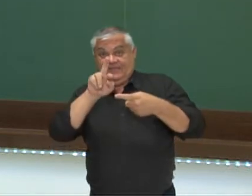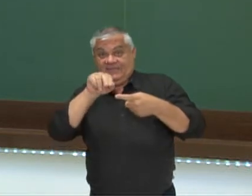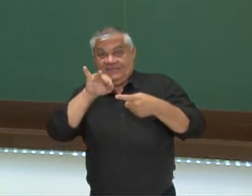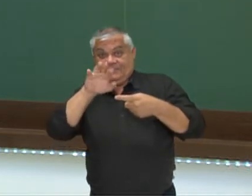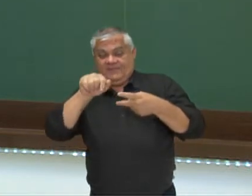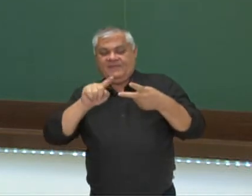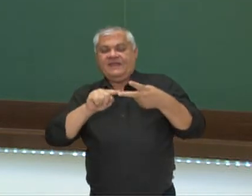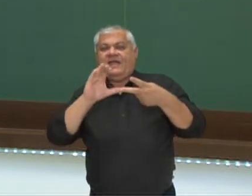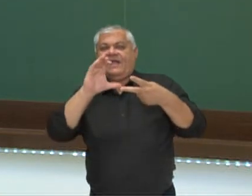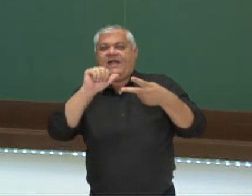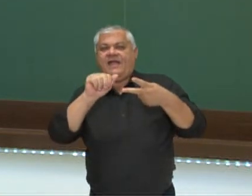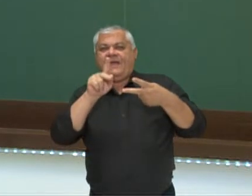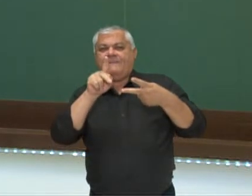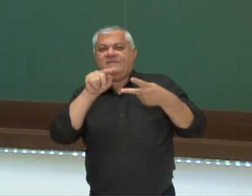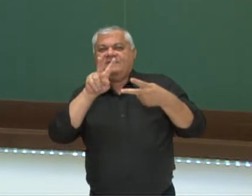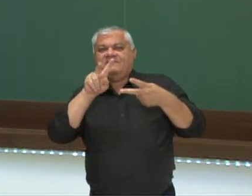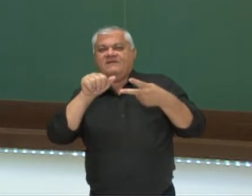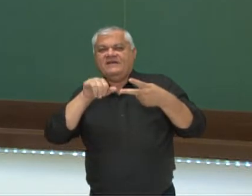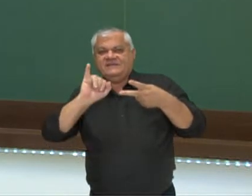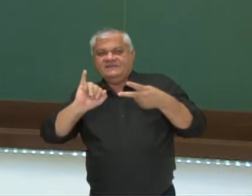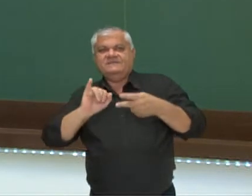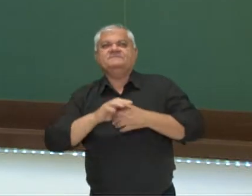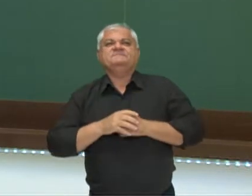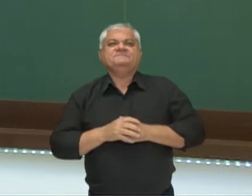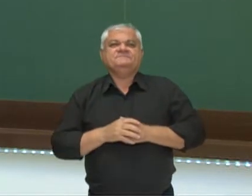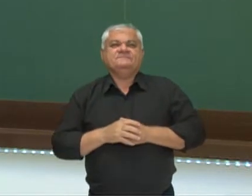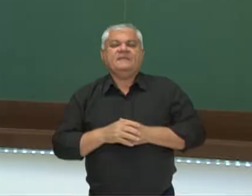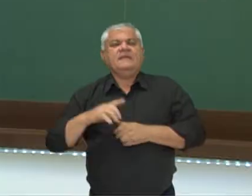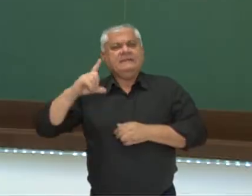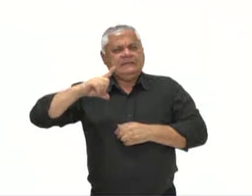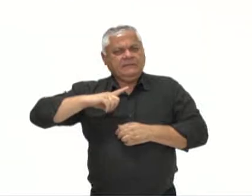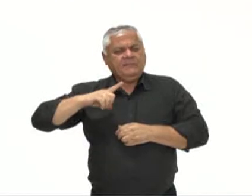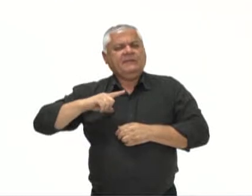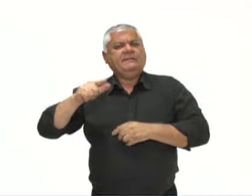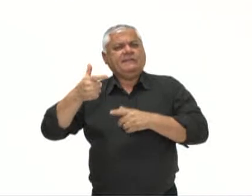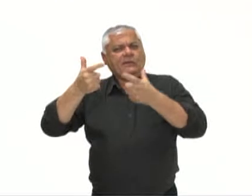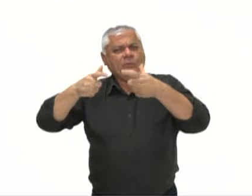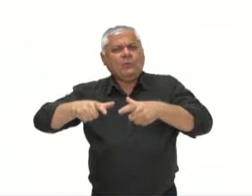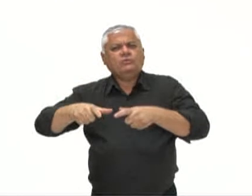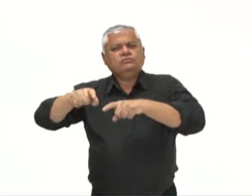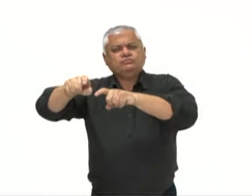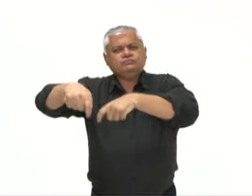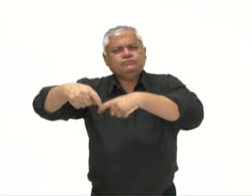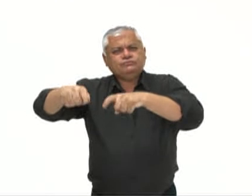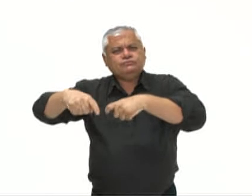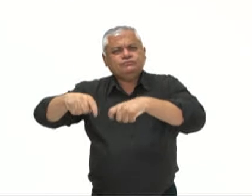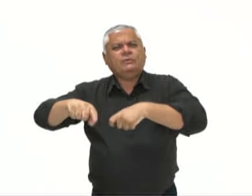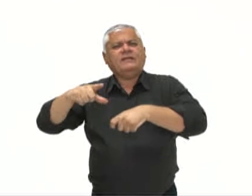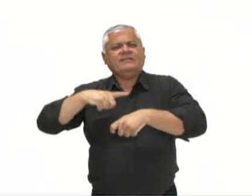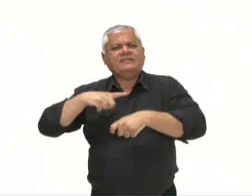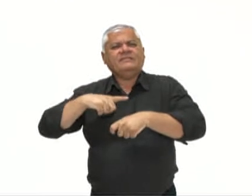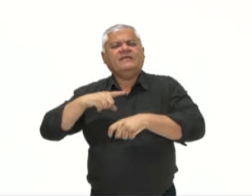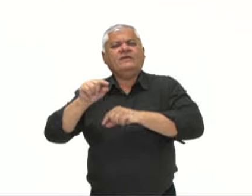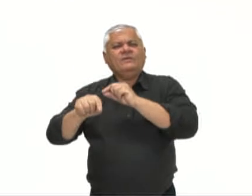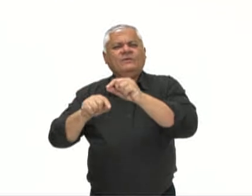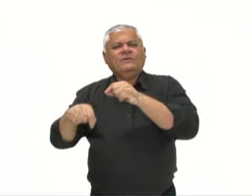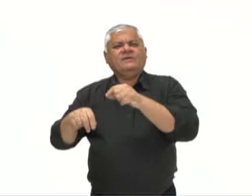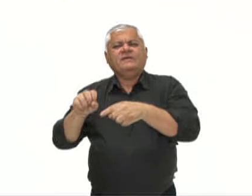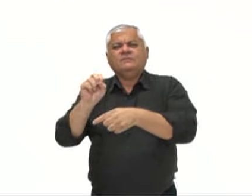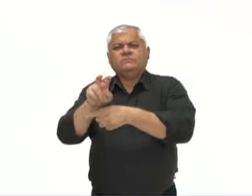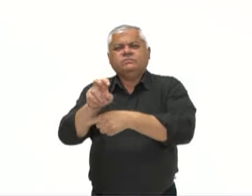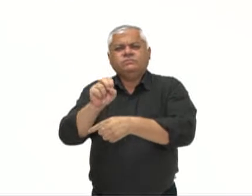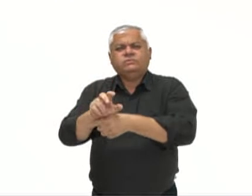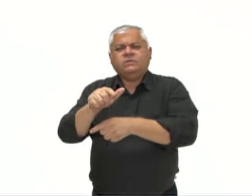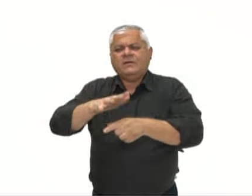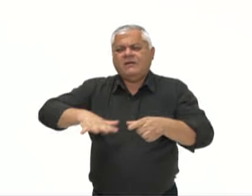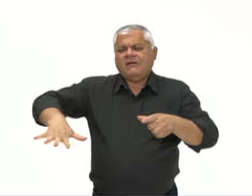marcam esta bacia hidrográfica. Também em regiões rurais há uma grande vulnerabilidade de contaminação da